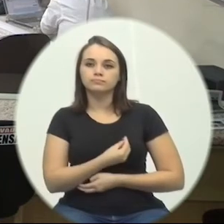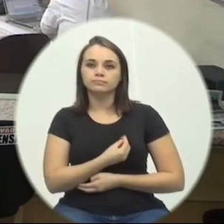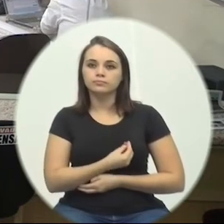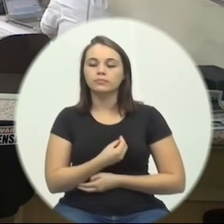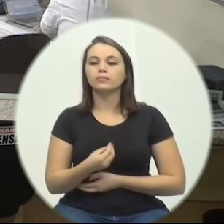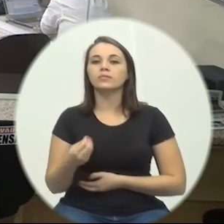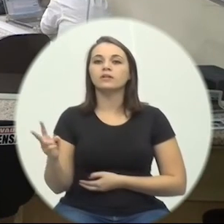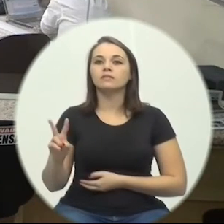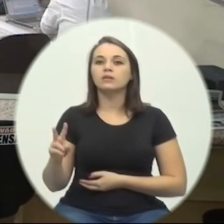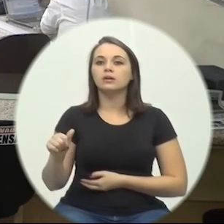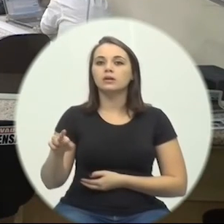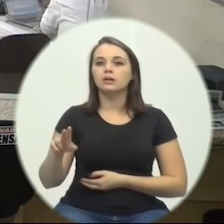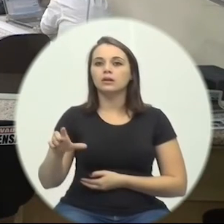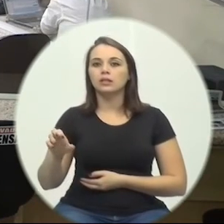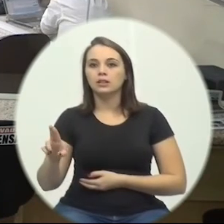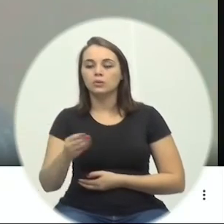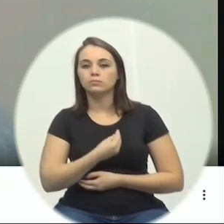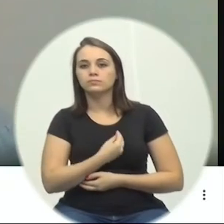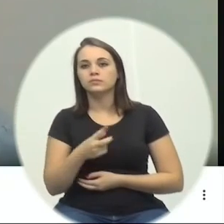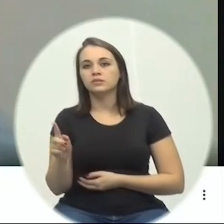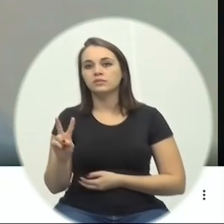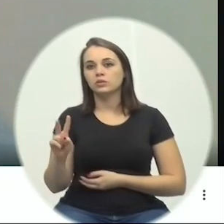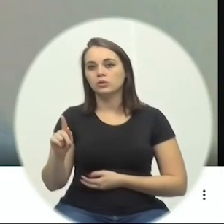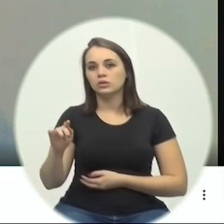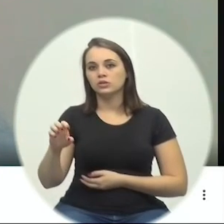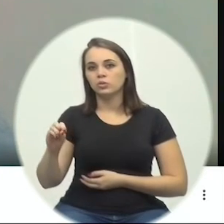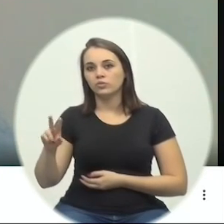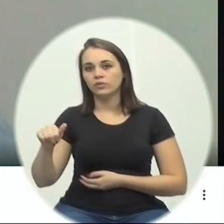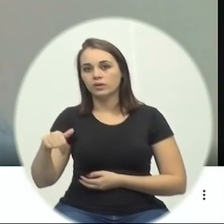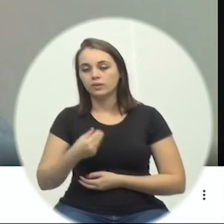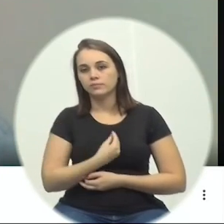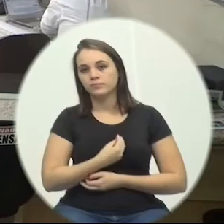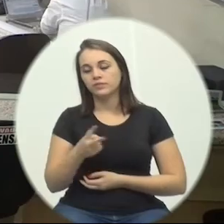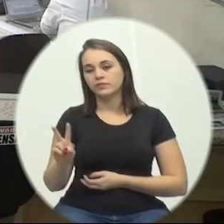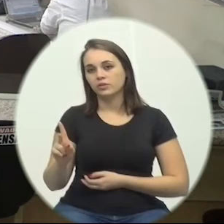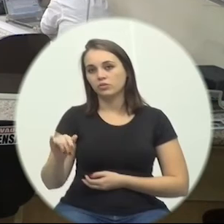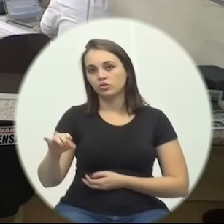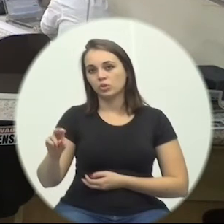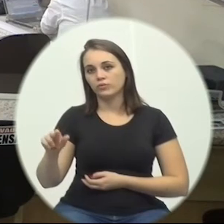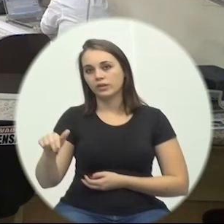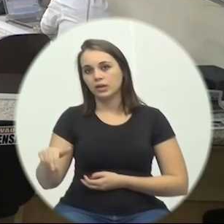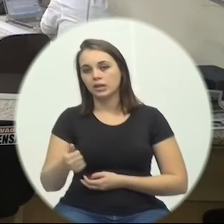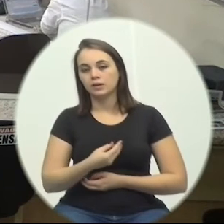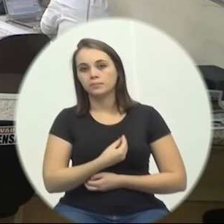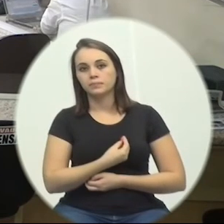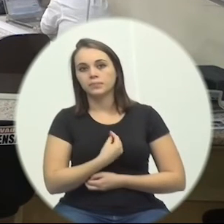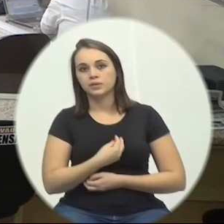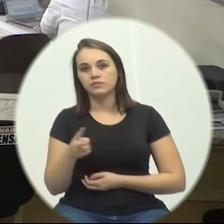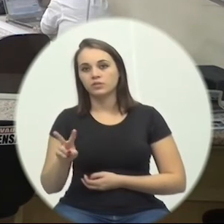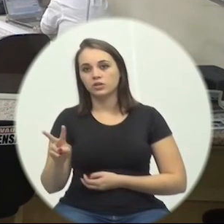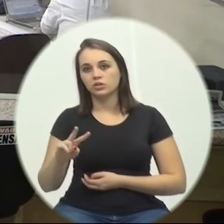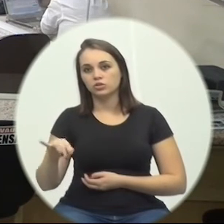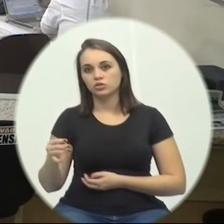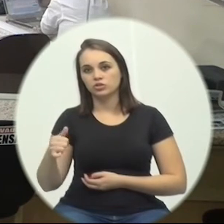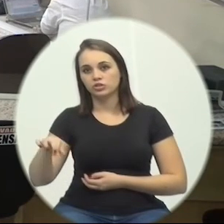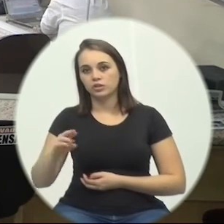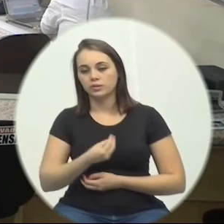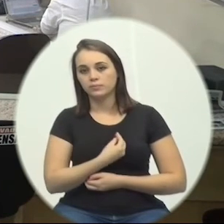Presente. Presente, vereador Arleu. Presente, vereadora Giovana Zanetti. Presente, vereadora Giovana Mondardo. Presente, vereador